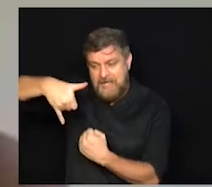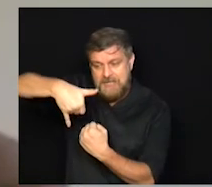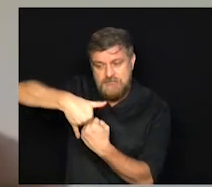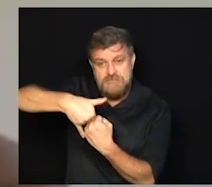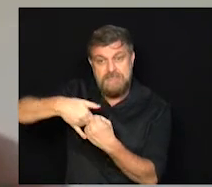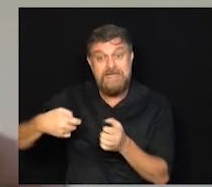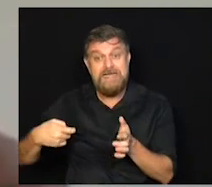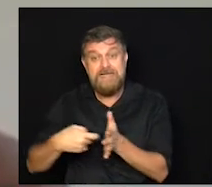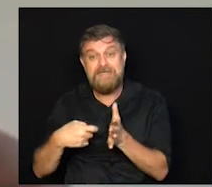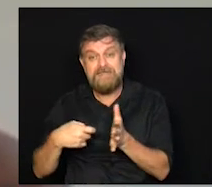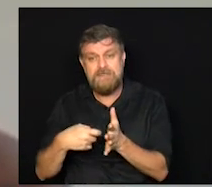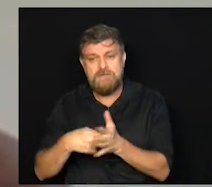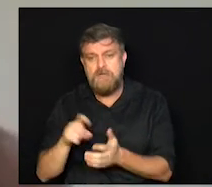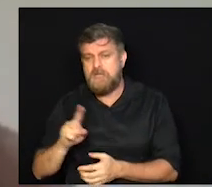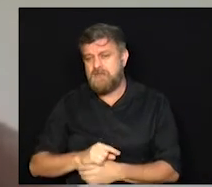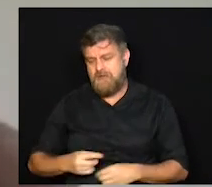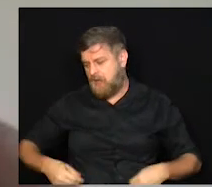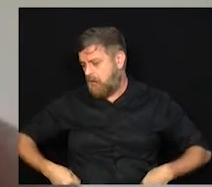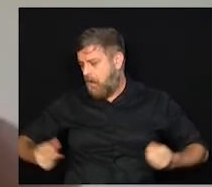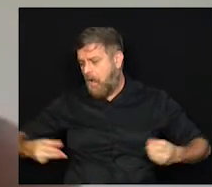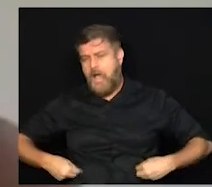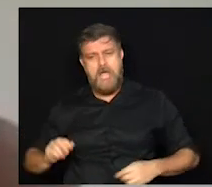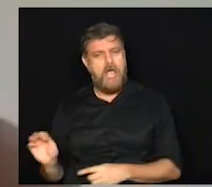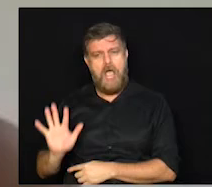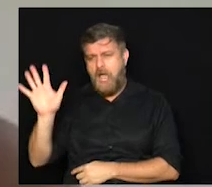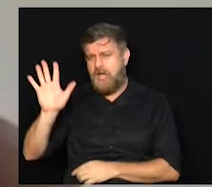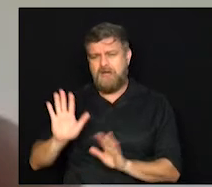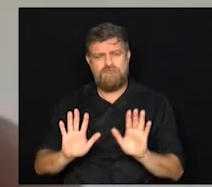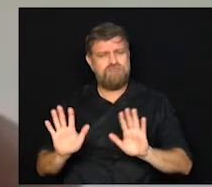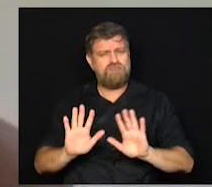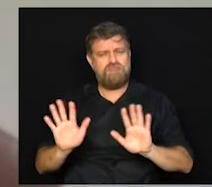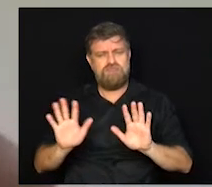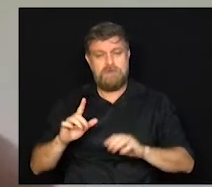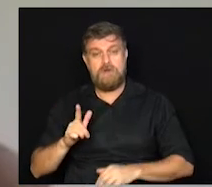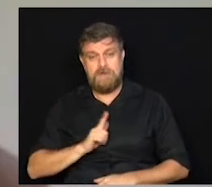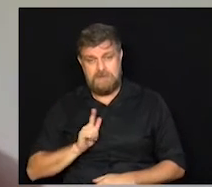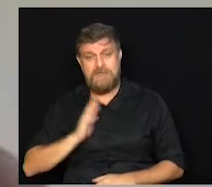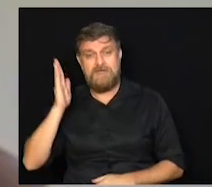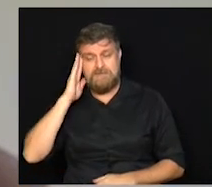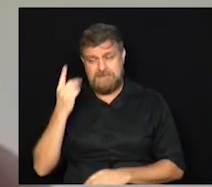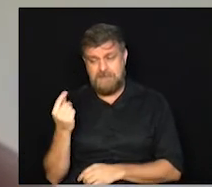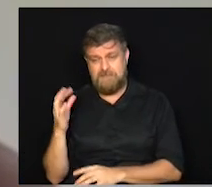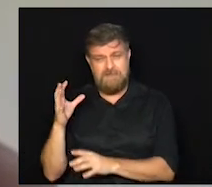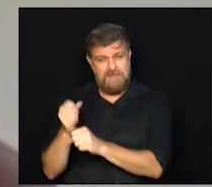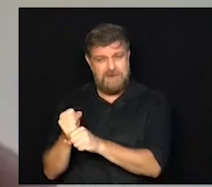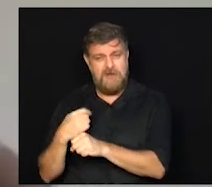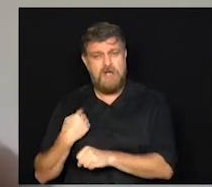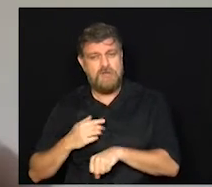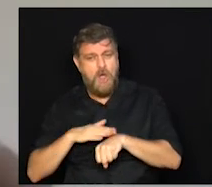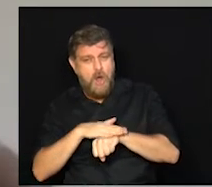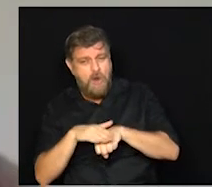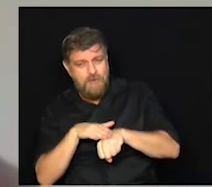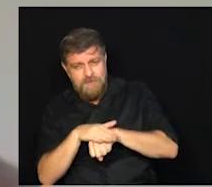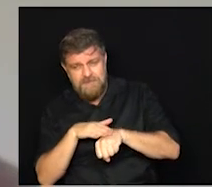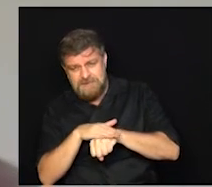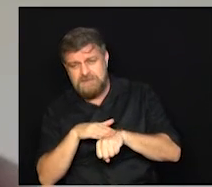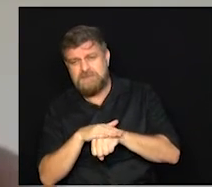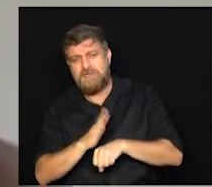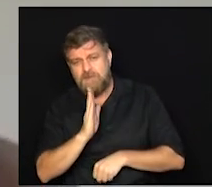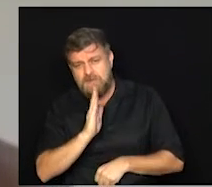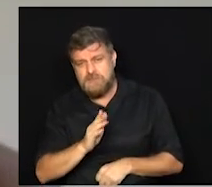Não é um serviço caro, né? Eu tenho até o valor, na época nós conversamos bastante com